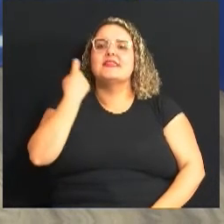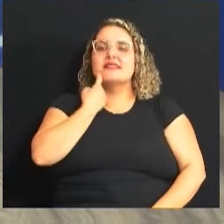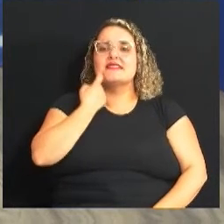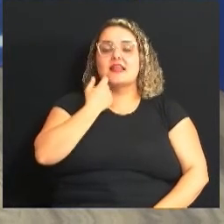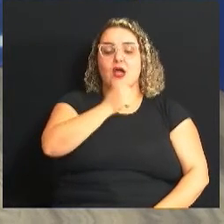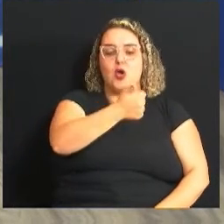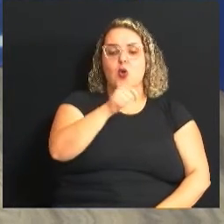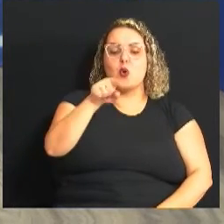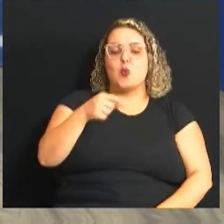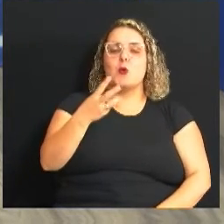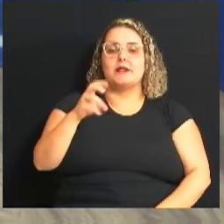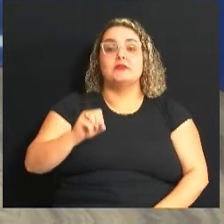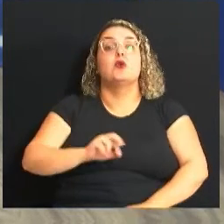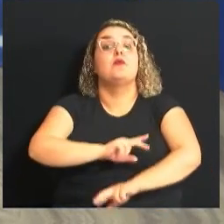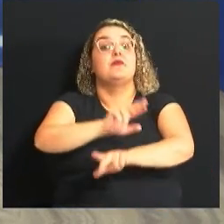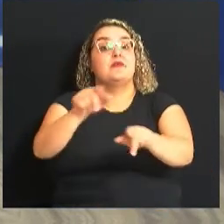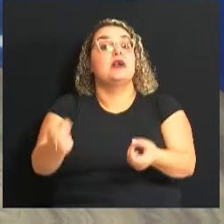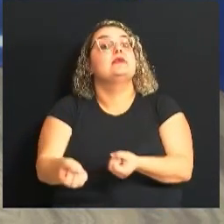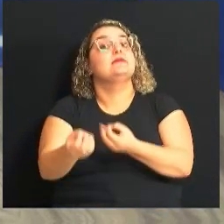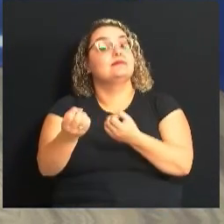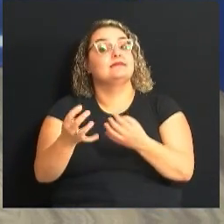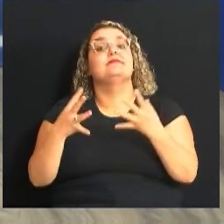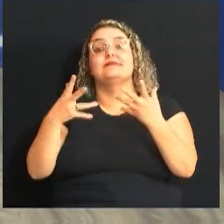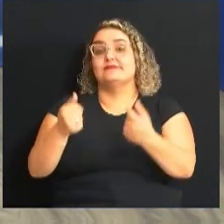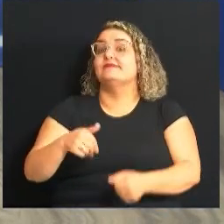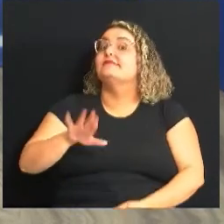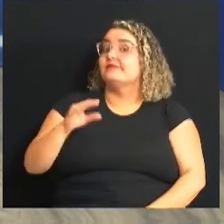com muitas informações em tudo de mais